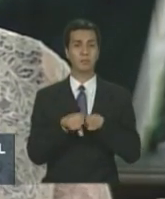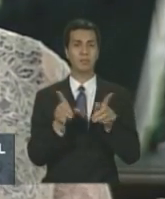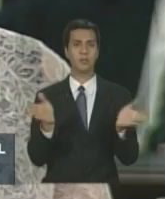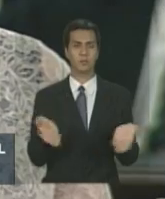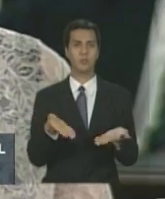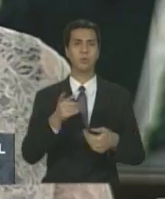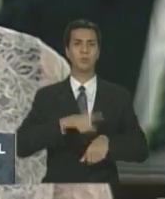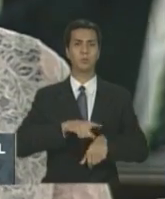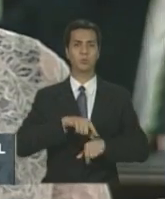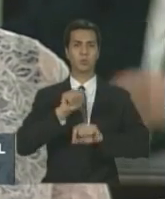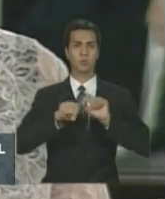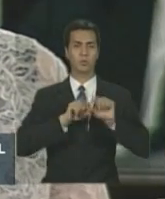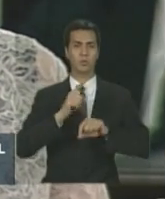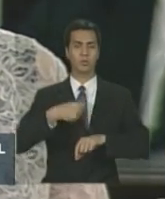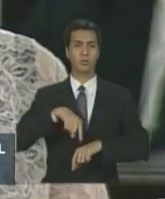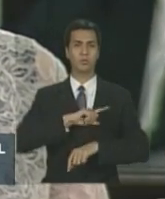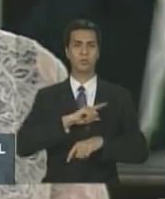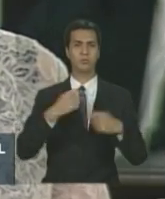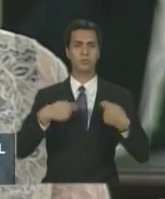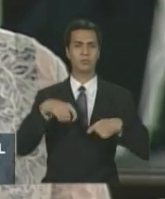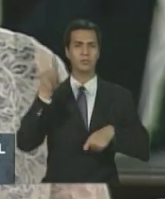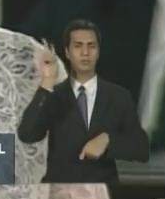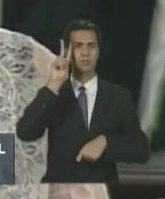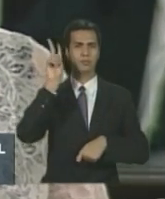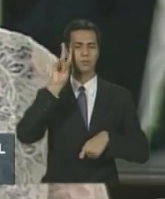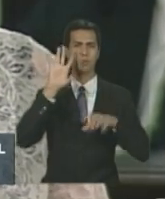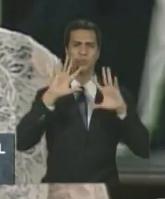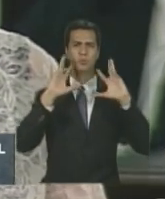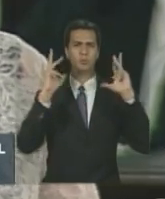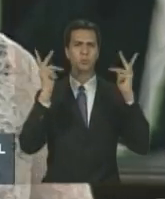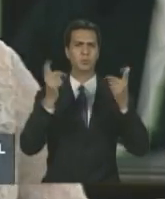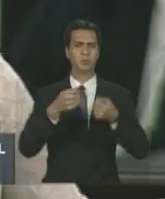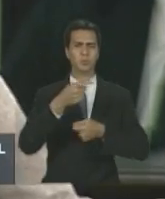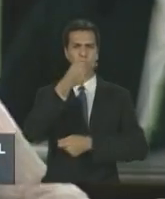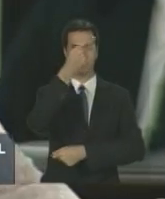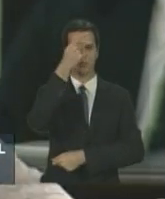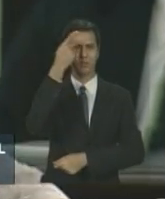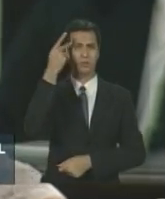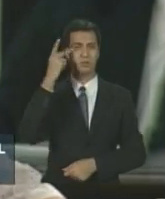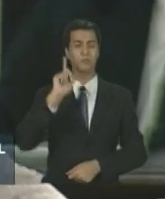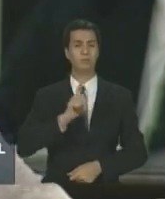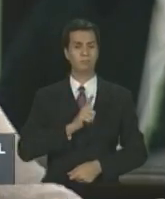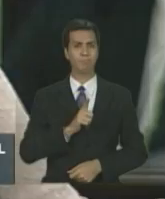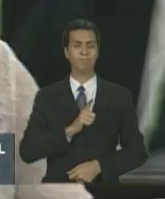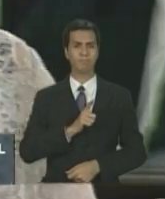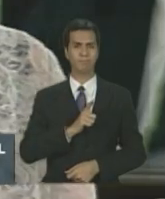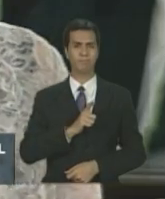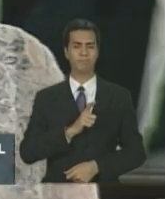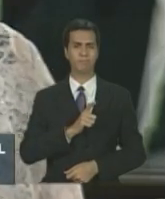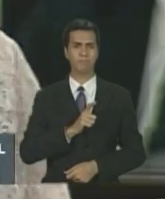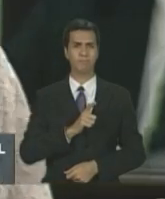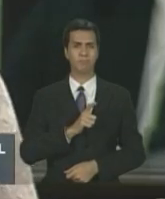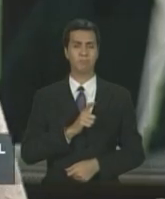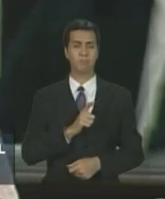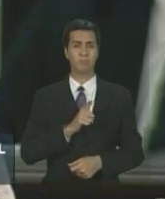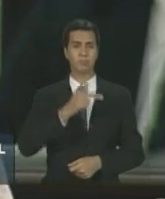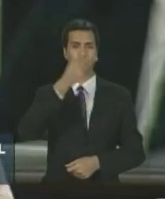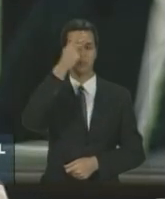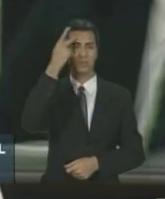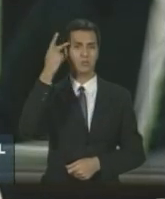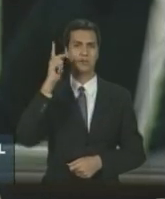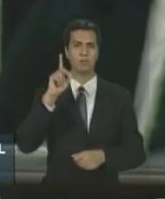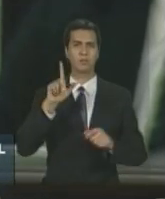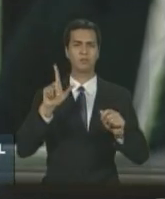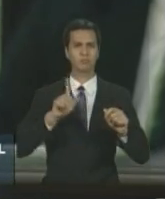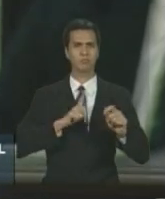todos aqueles que foram capazes, mesmo tendo sido, de uma certa forma, em